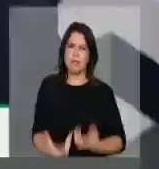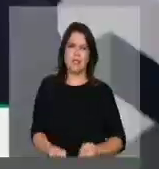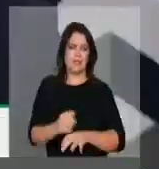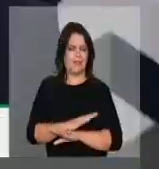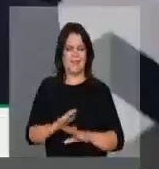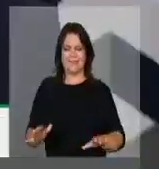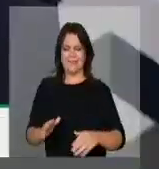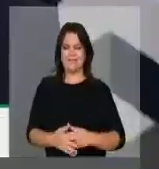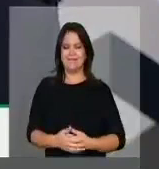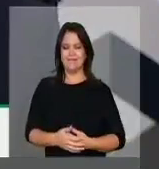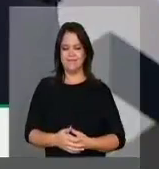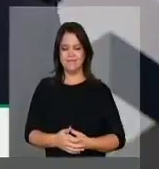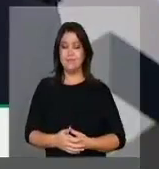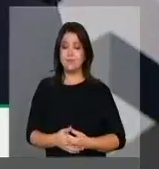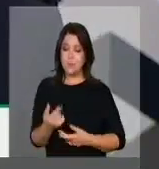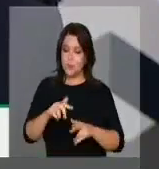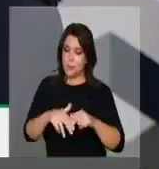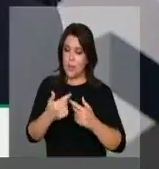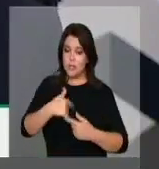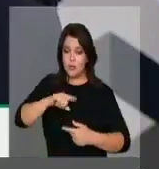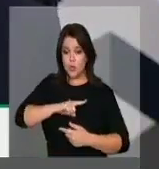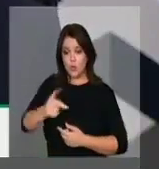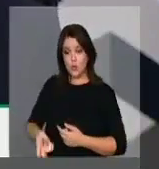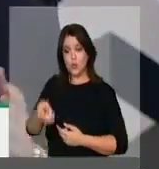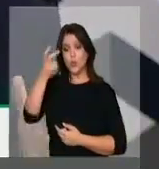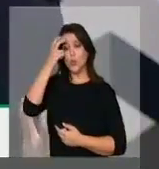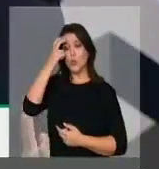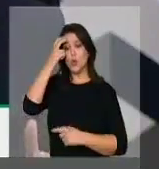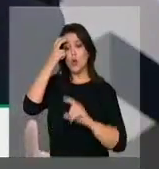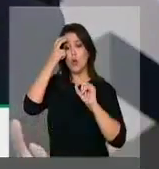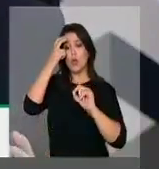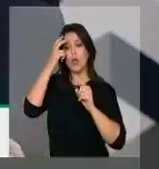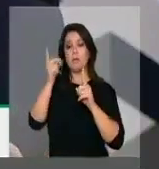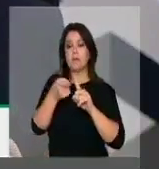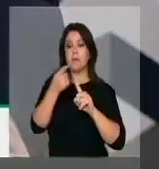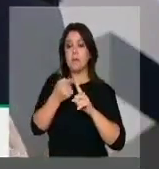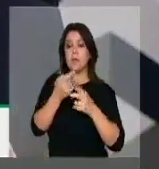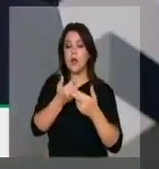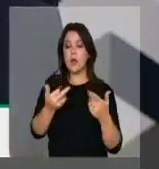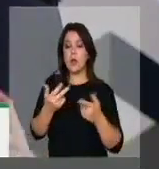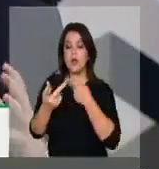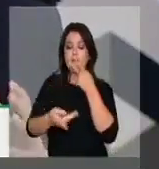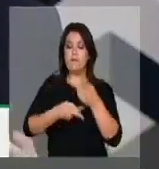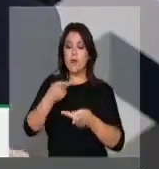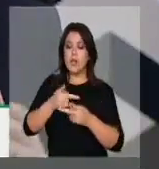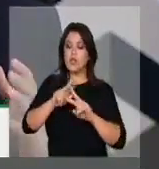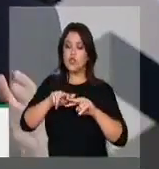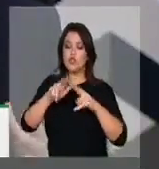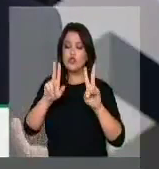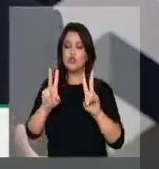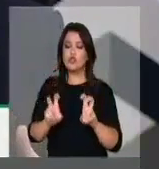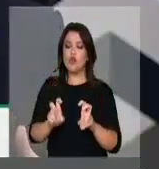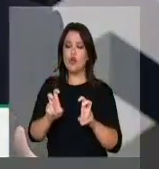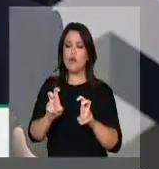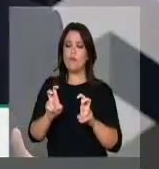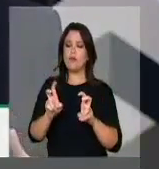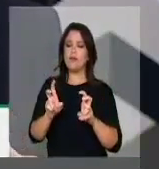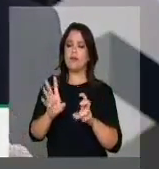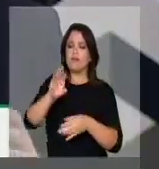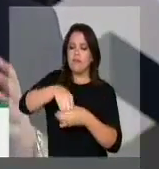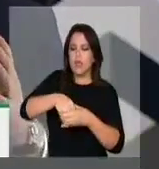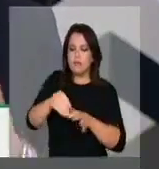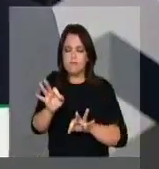Tá? Bom, então, atribui à nossa cultura. Então, o primeiro ponto que eu disse é que hoje se fala em engenharia,